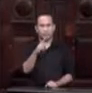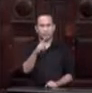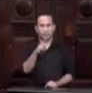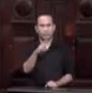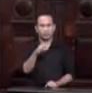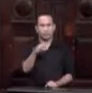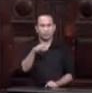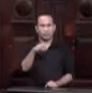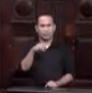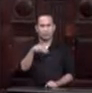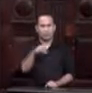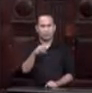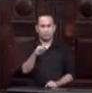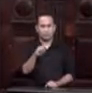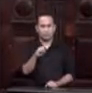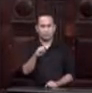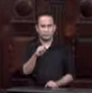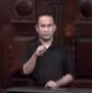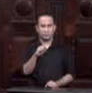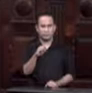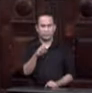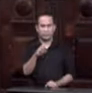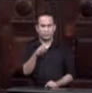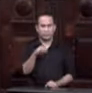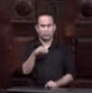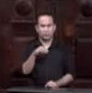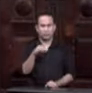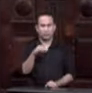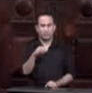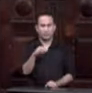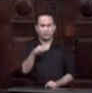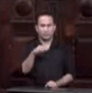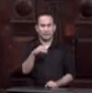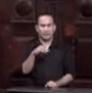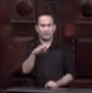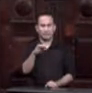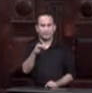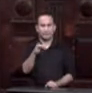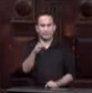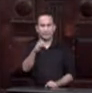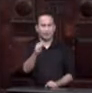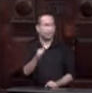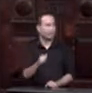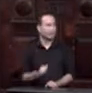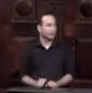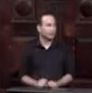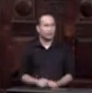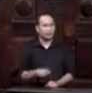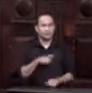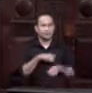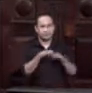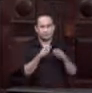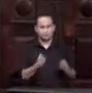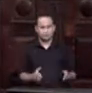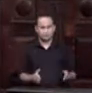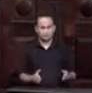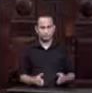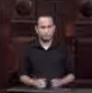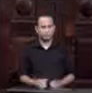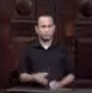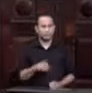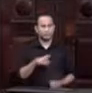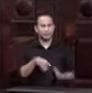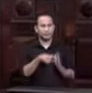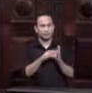Há sobre a mesa, Eliomar e Malafaia, Samuel Malafaia. Há sobre a mesa, requerimento de destaque, a